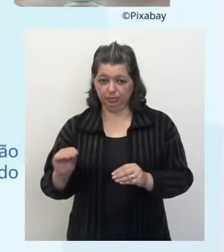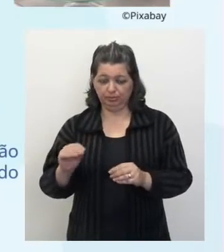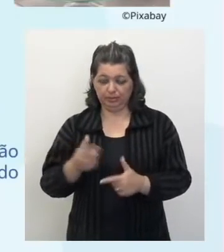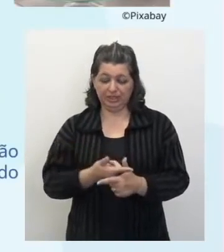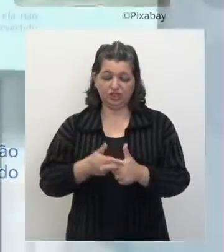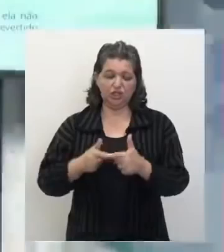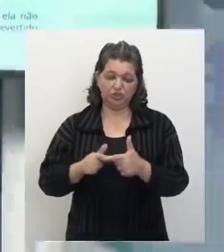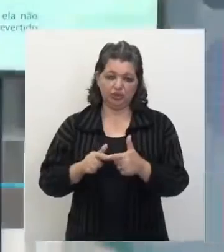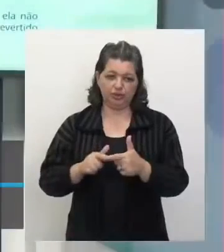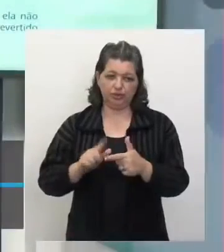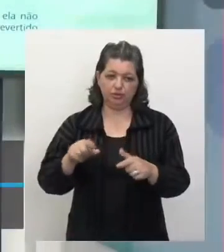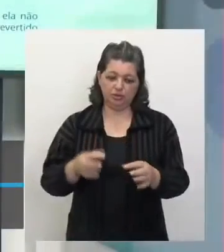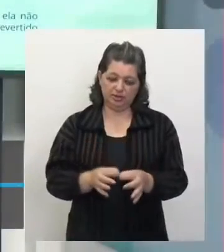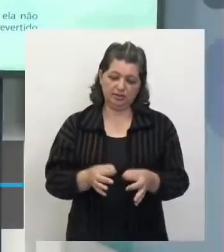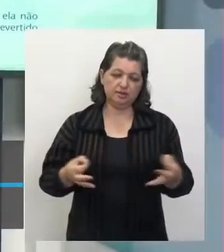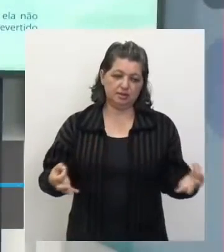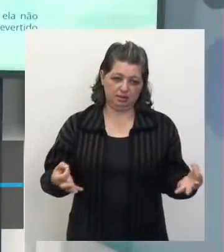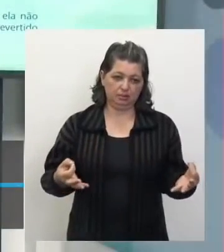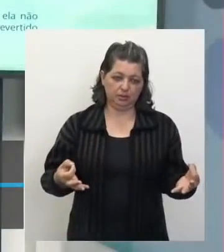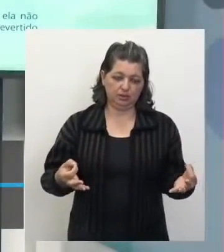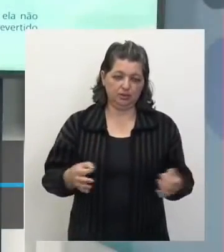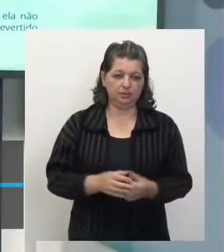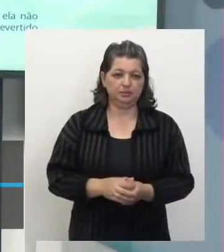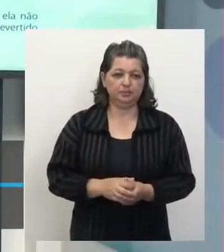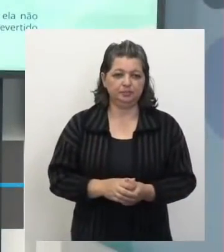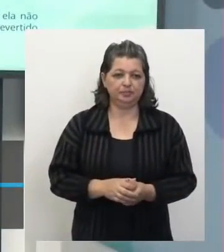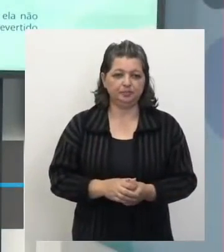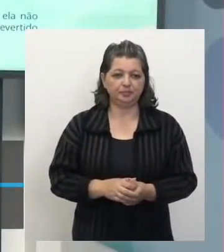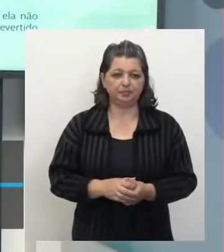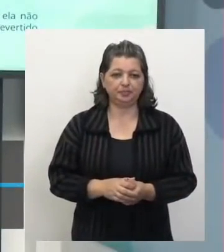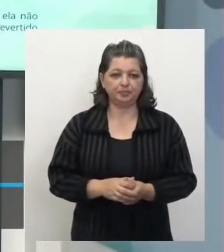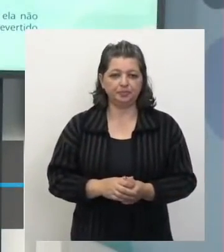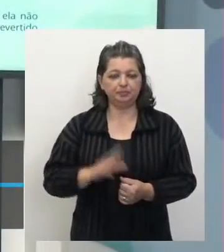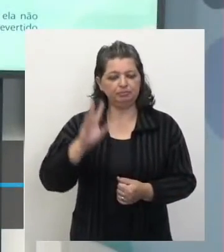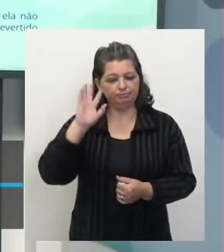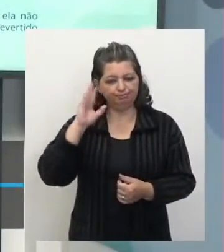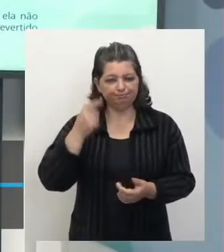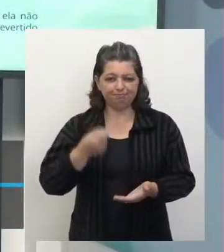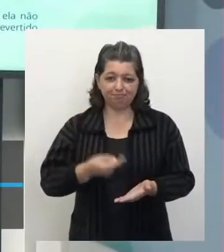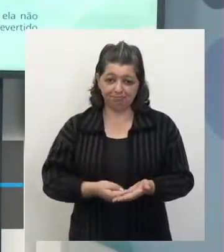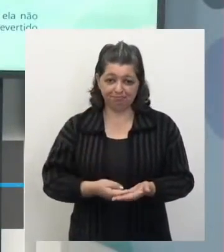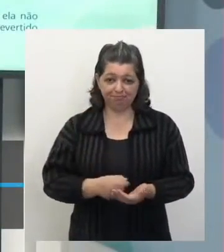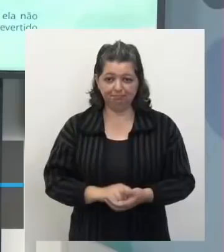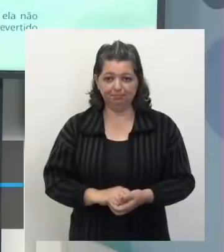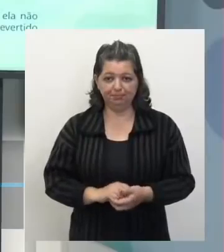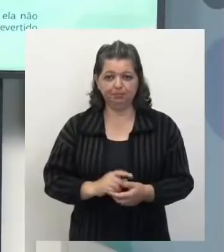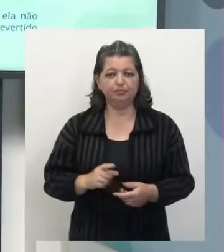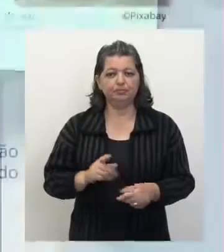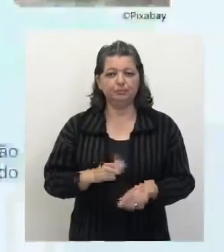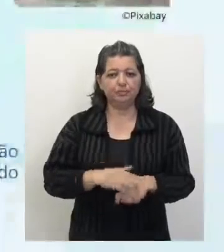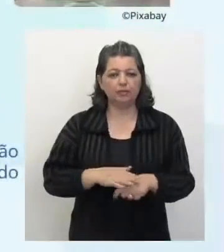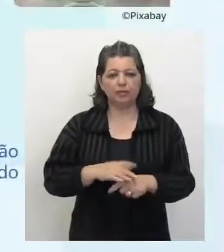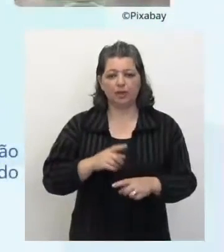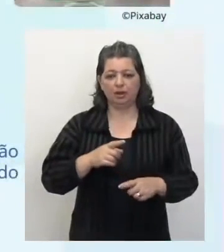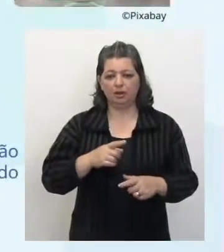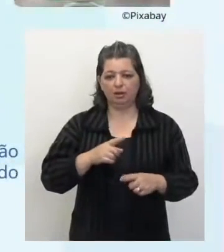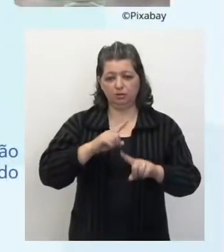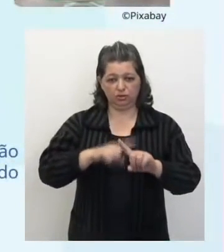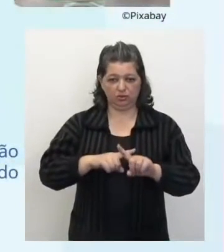bolo custa para ela R$ 52. Então, tem um custo de produção, R$ 52 aqui no caso. Aí, veja, no